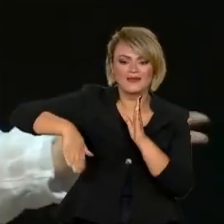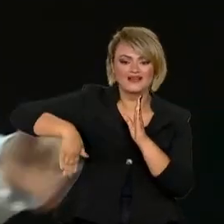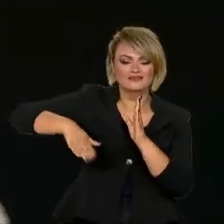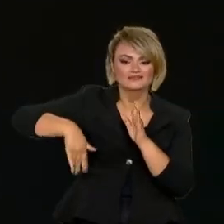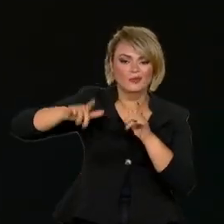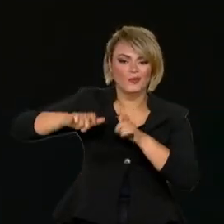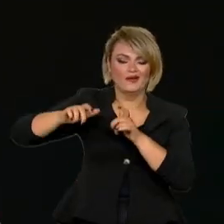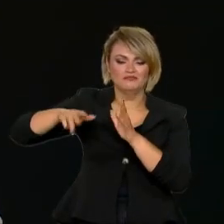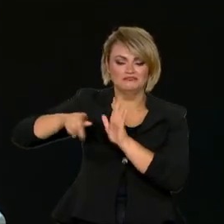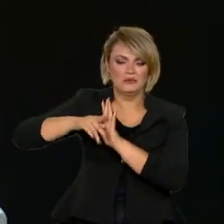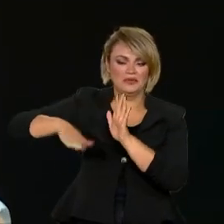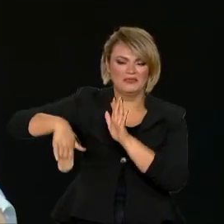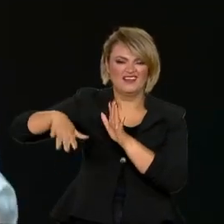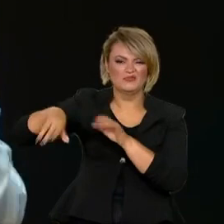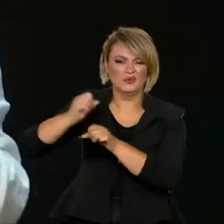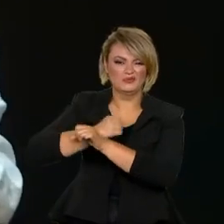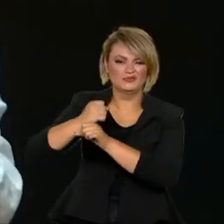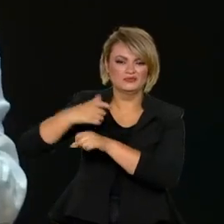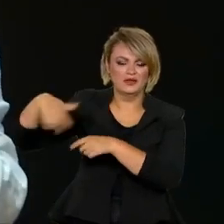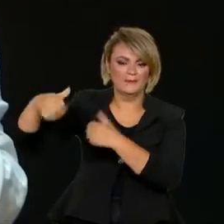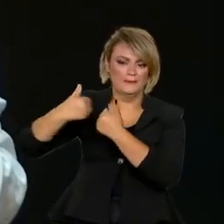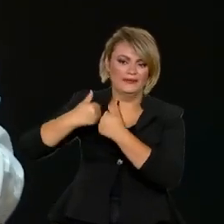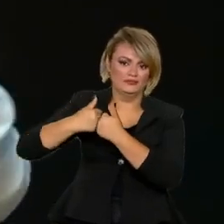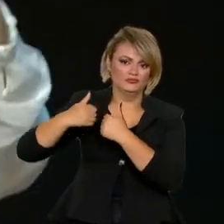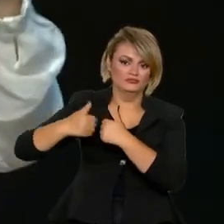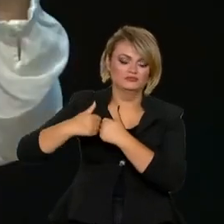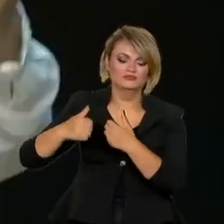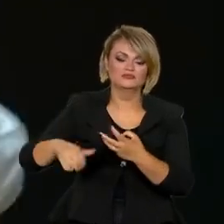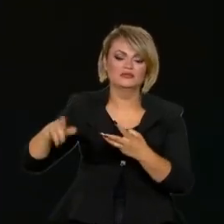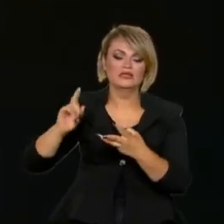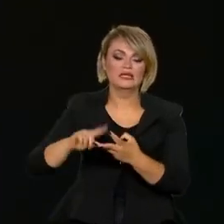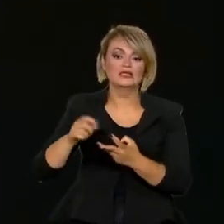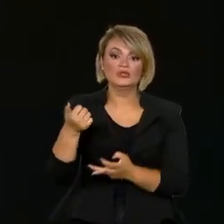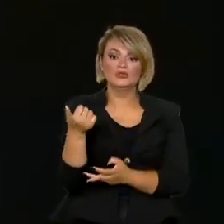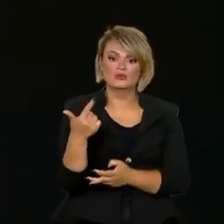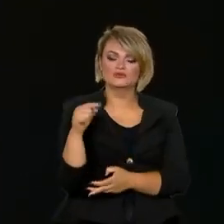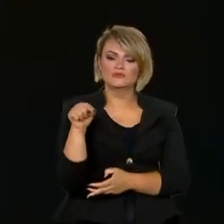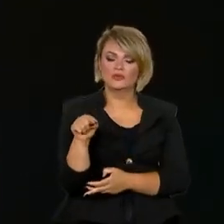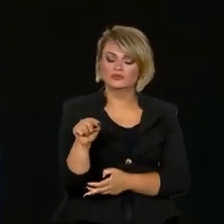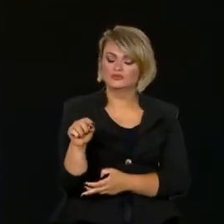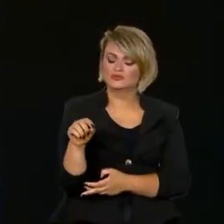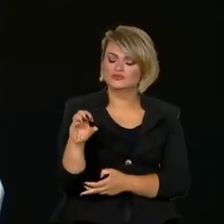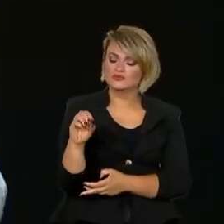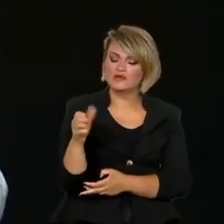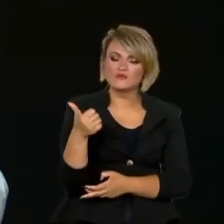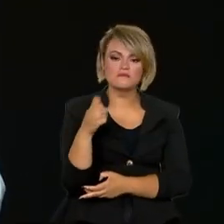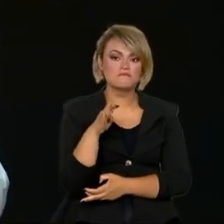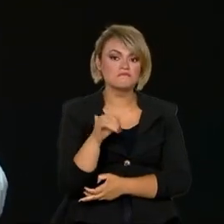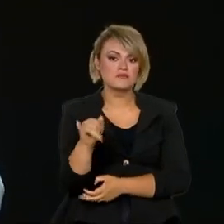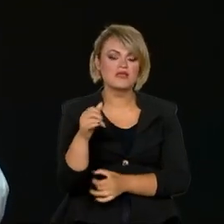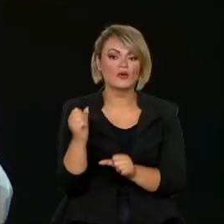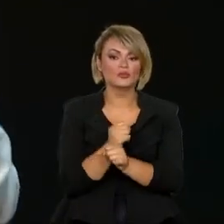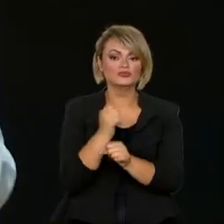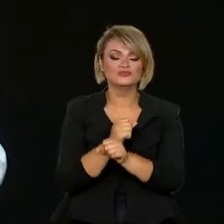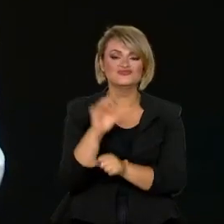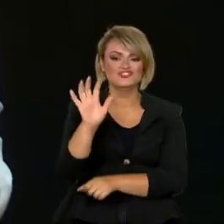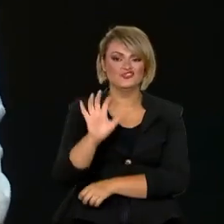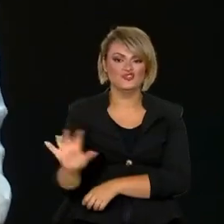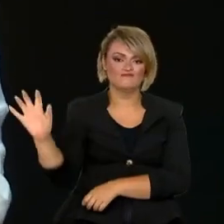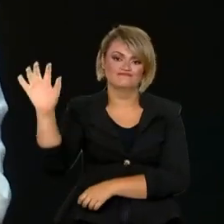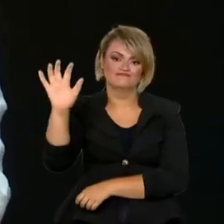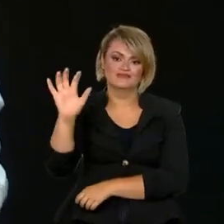um outro empreendimento exclusivo, e 12,1 bilhões são empreendimentos regionais